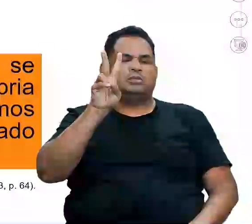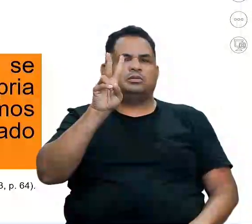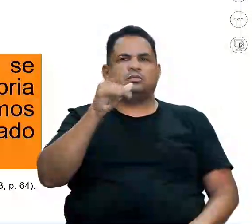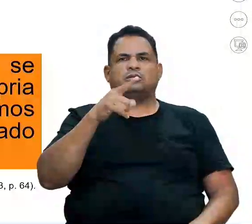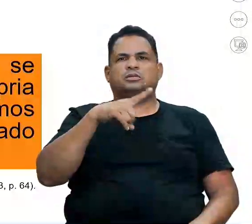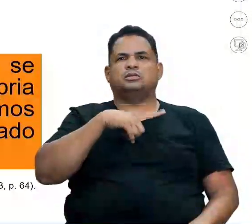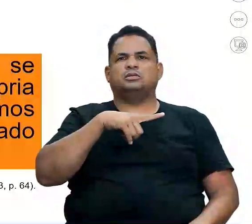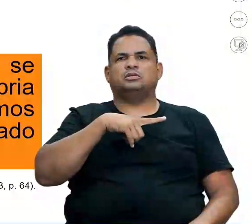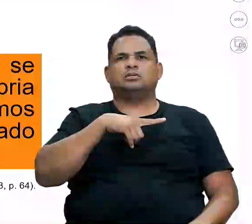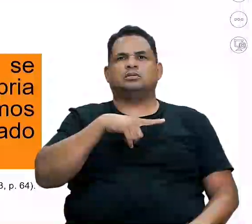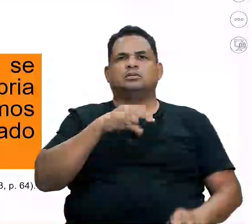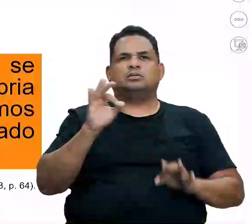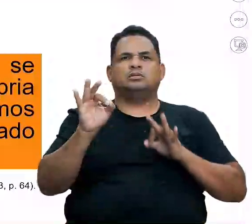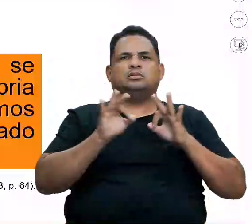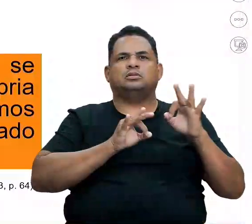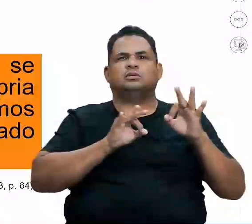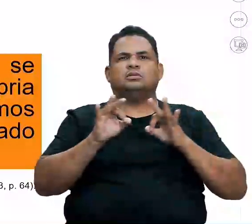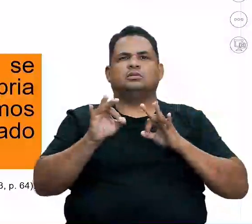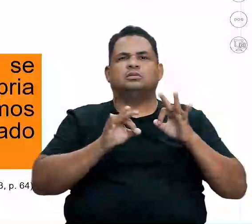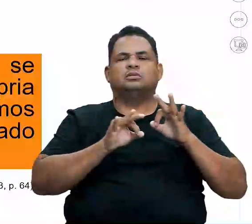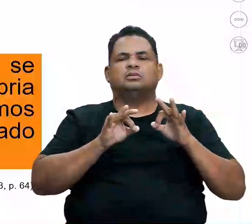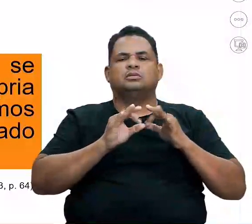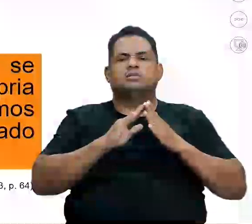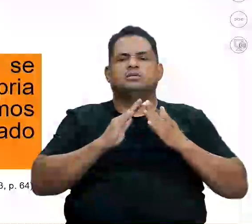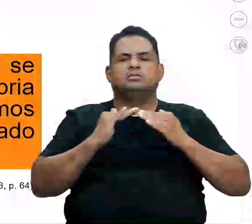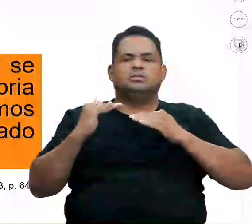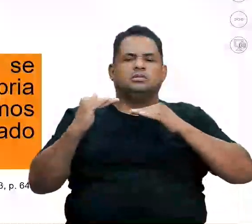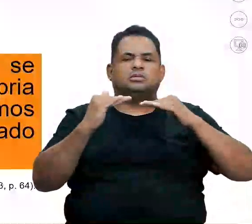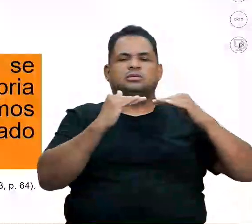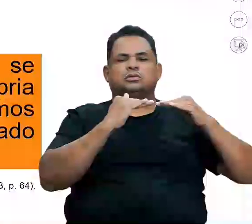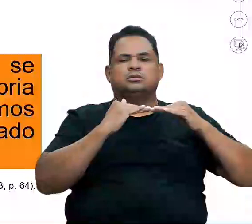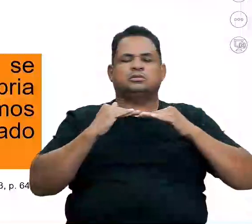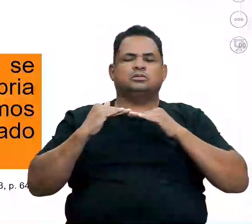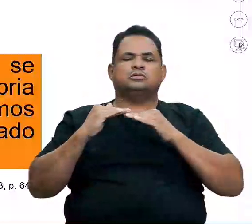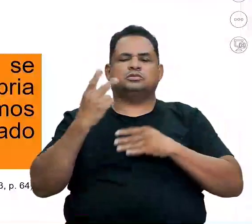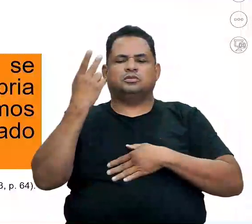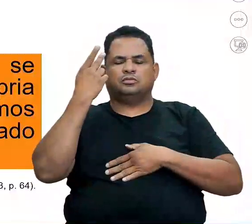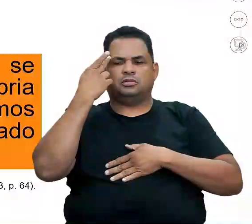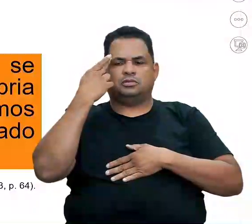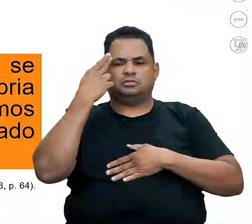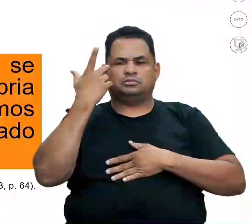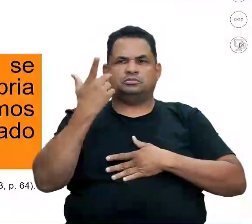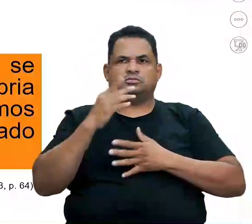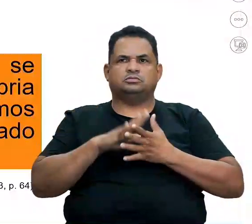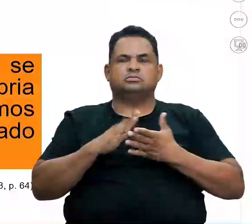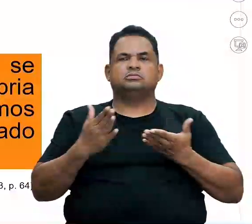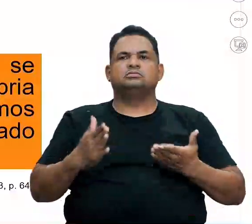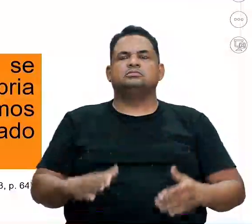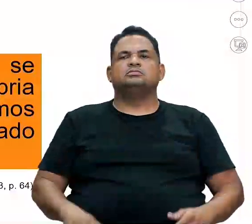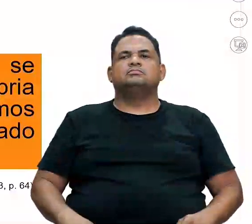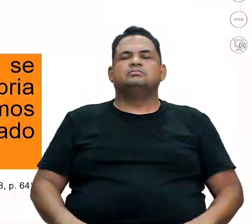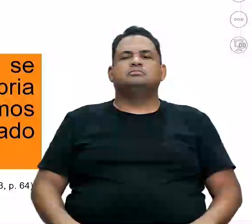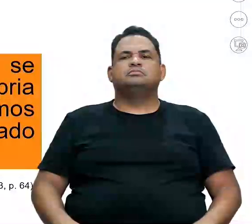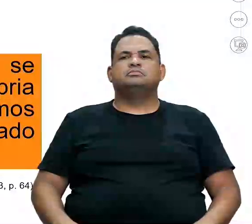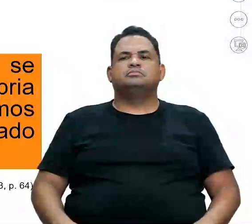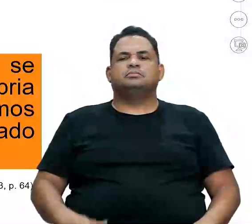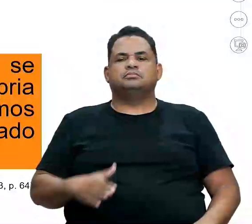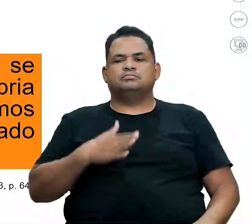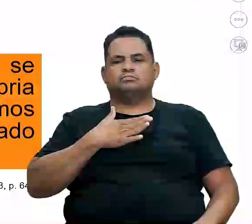gente cria um parâmetro, né, de normalidade. O que é normal? Eu comer aqui o meu